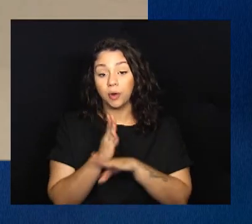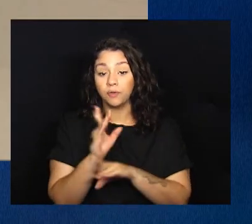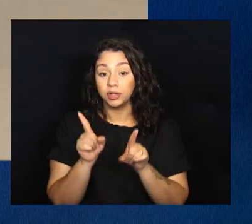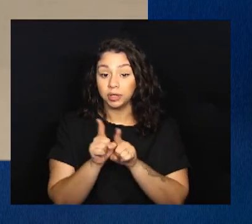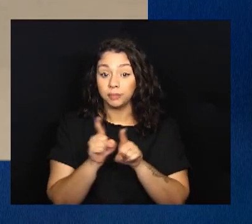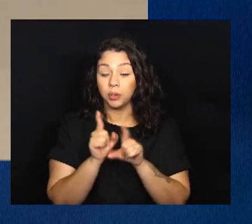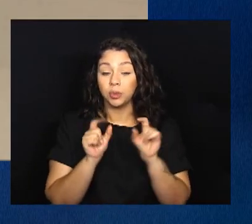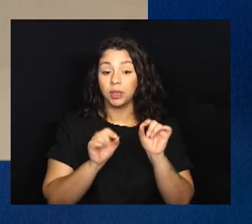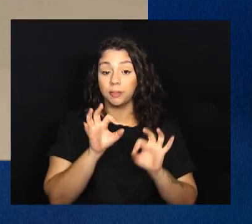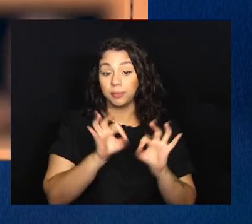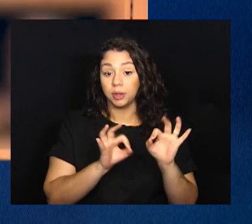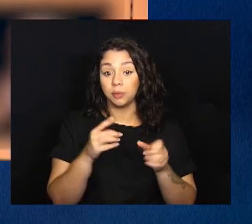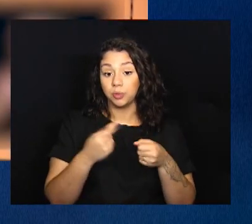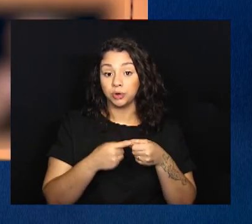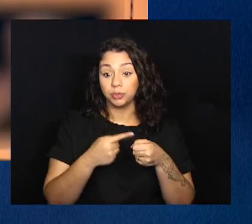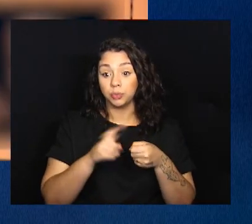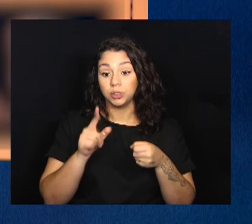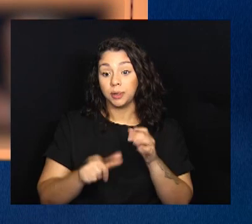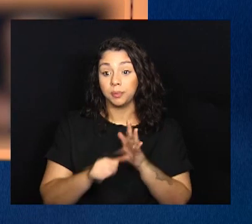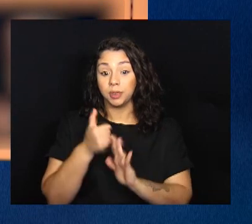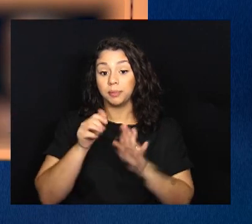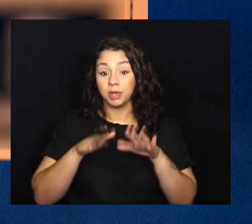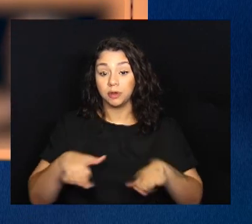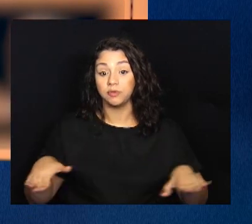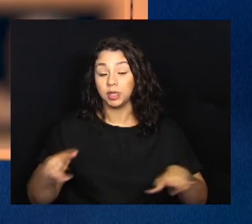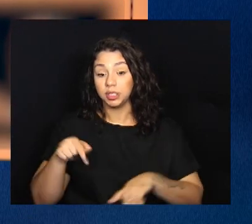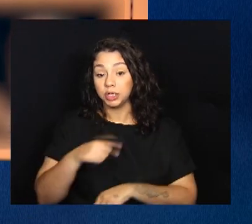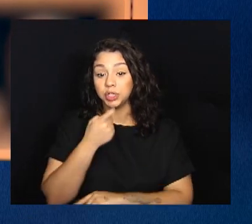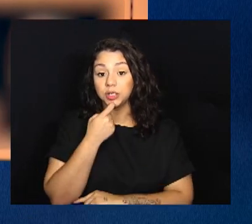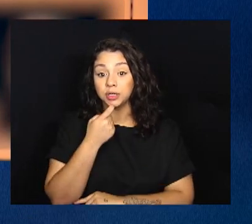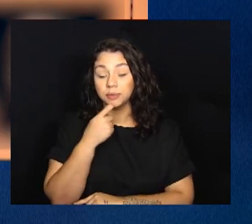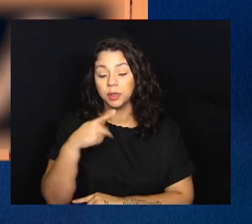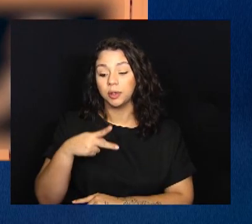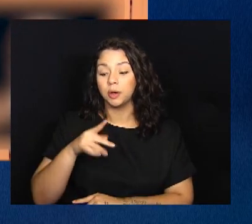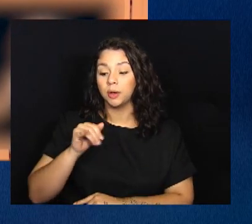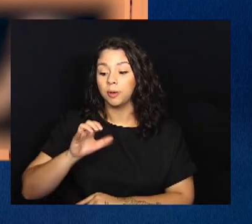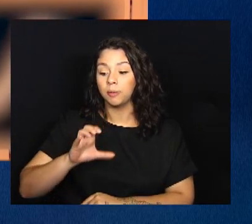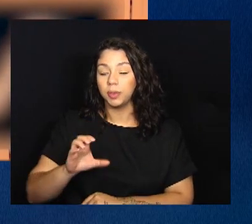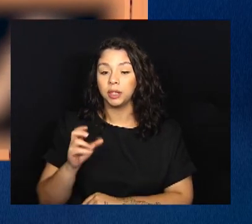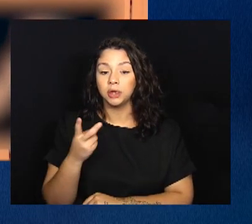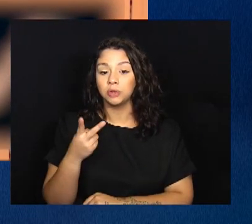Plano Municipal pela Primeira Infância Campineira, o PIC